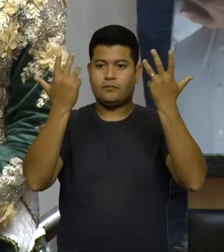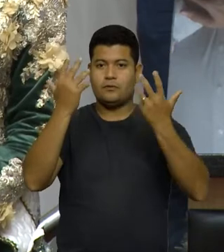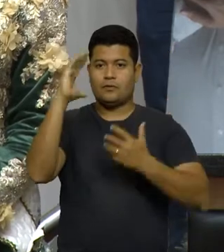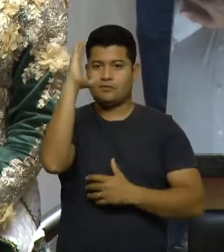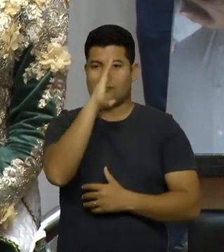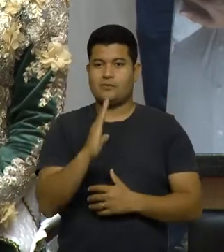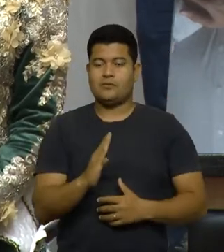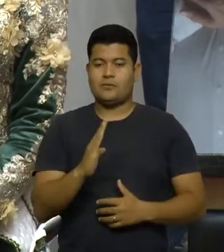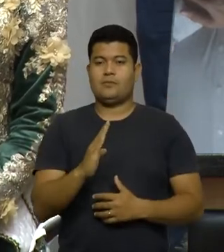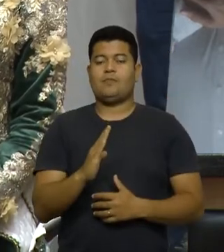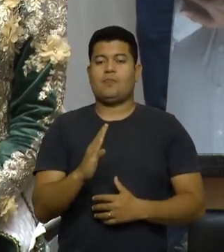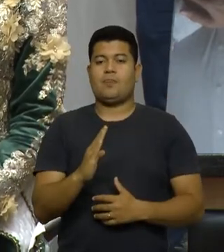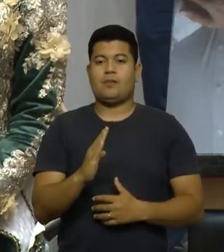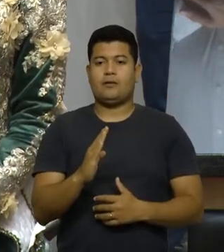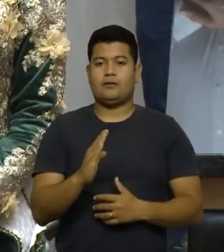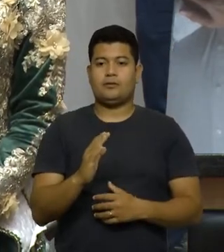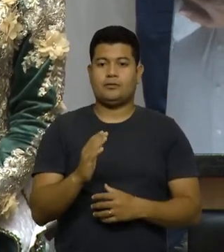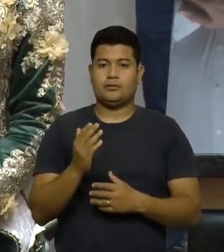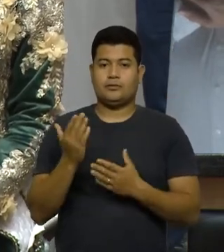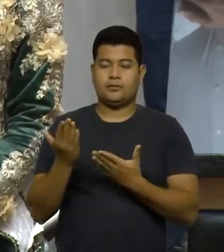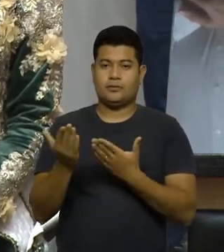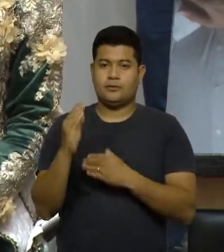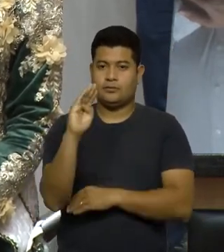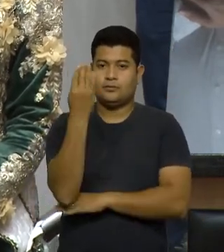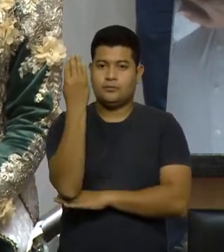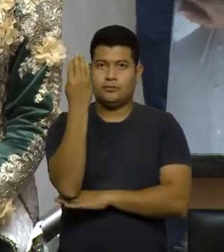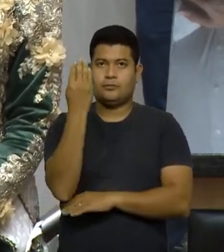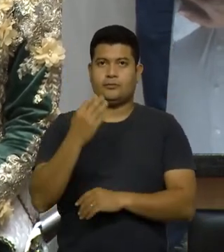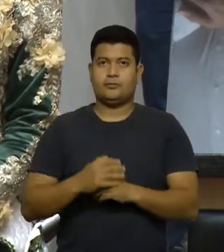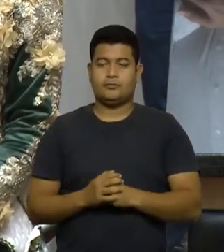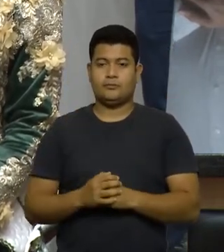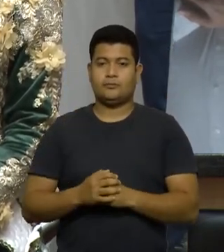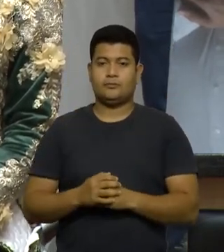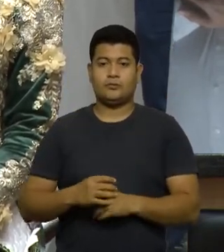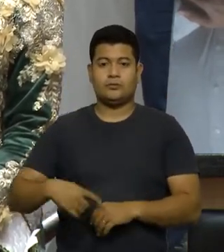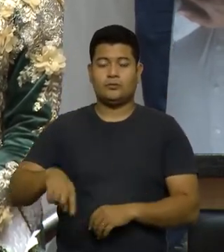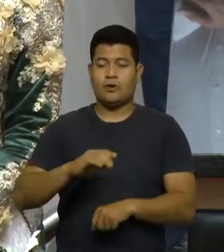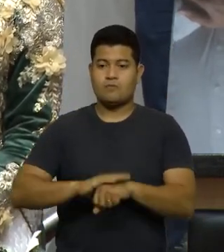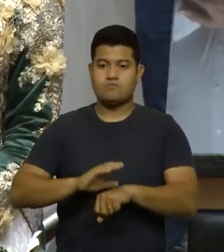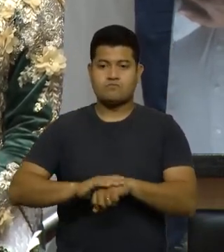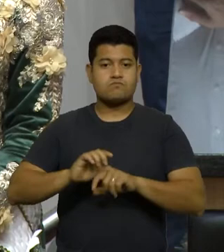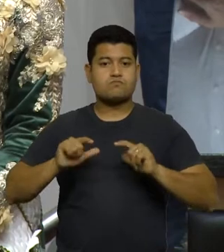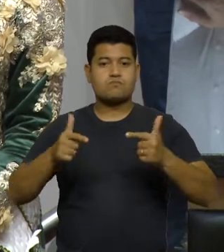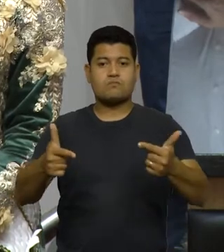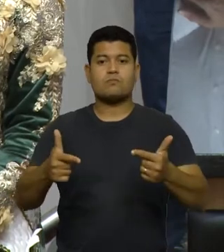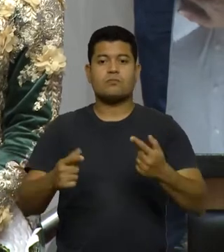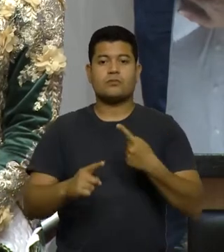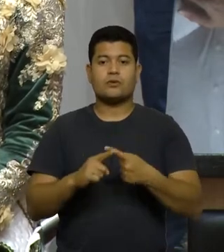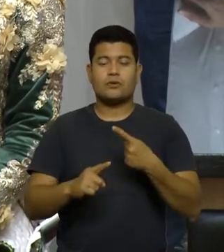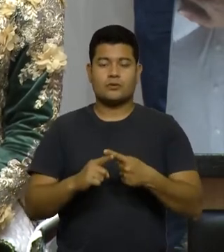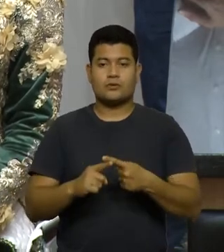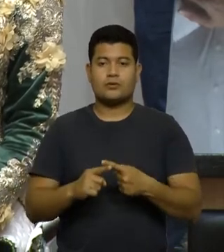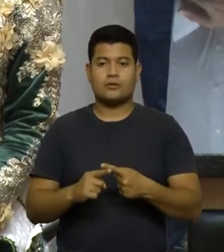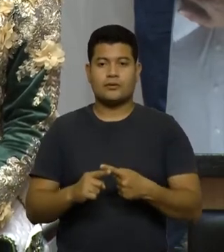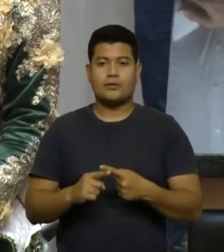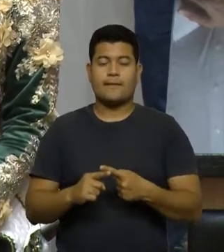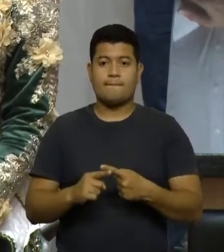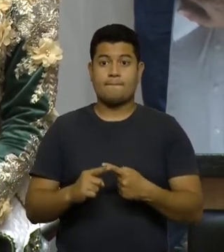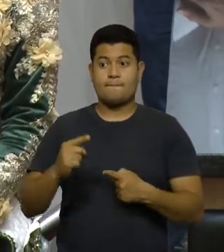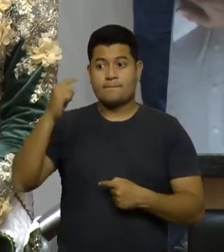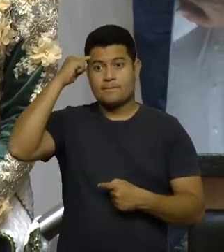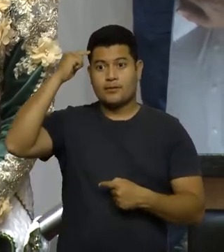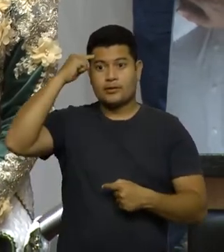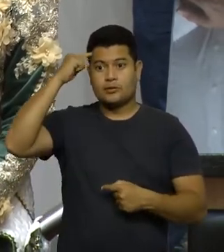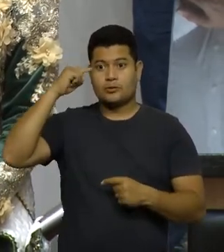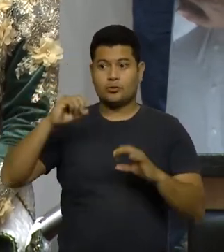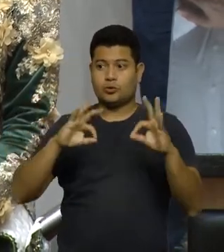do município. E tomamos essa iniciativa, visto todo o potencial